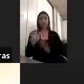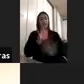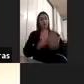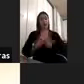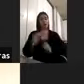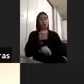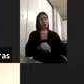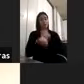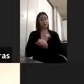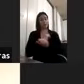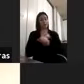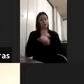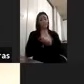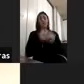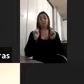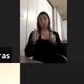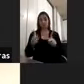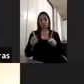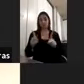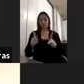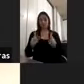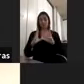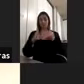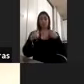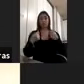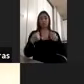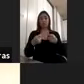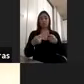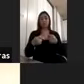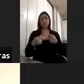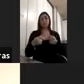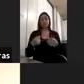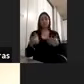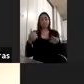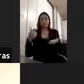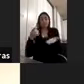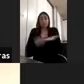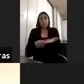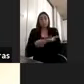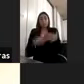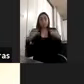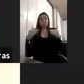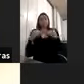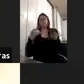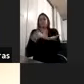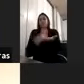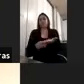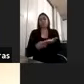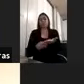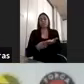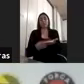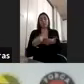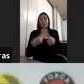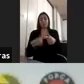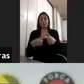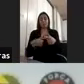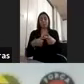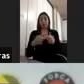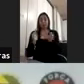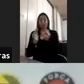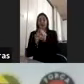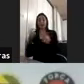empresa precisa chegar a um entendimento de que ela cometeu um erro e ela precisa corrigir esse erro. Mandar o